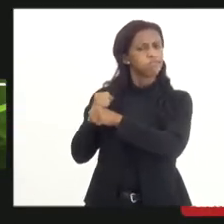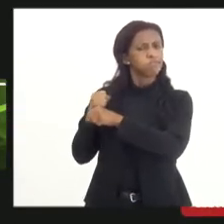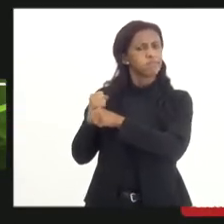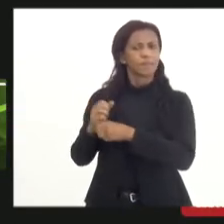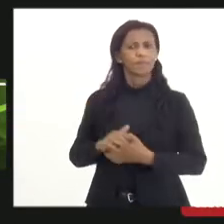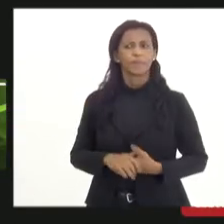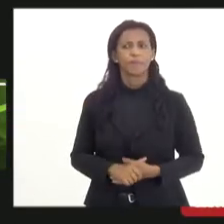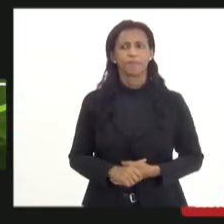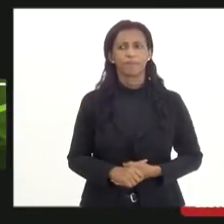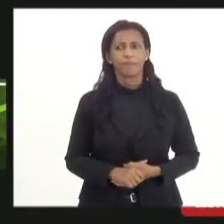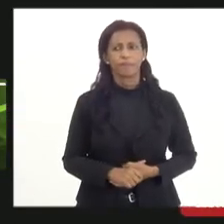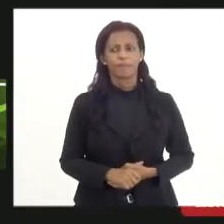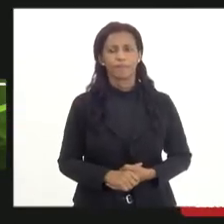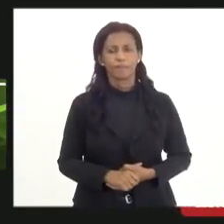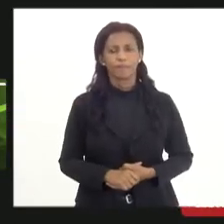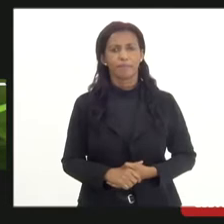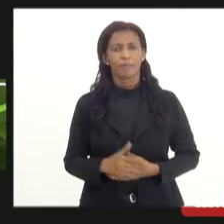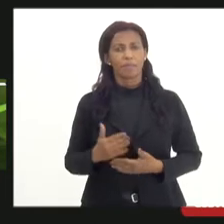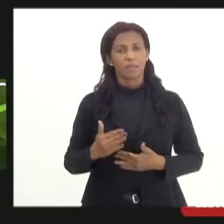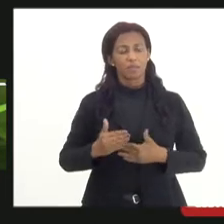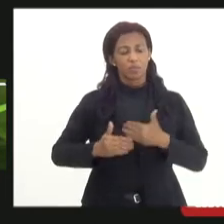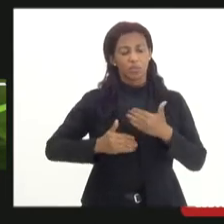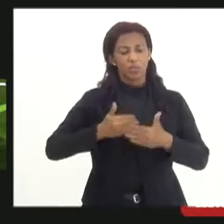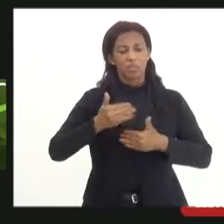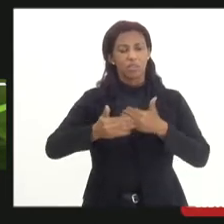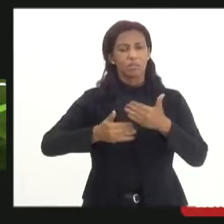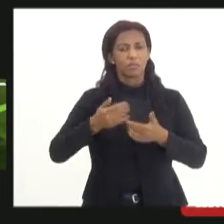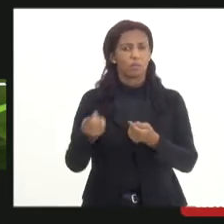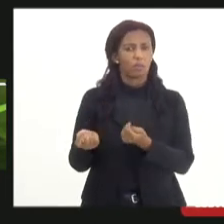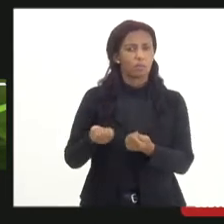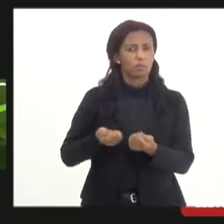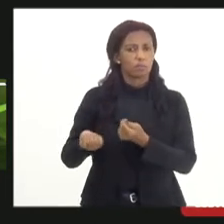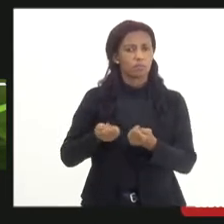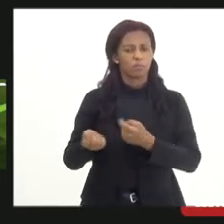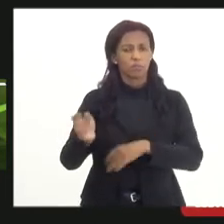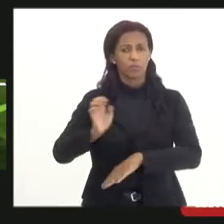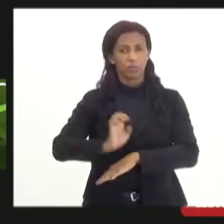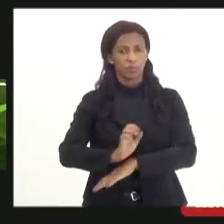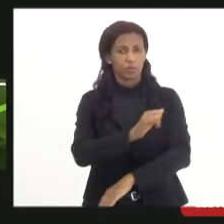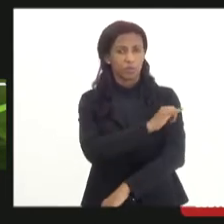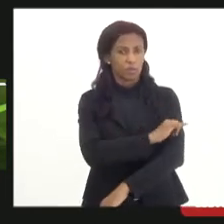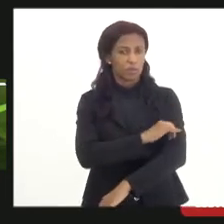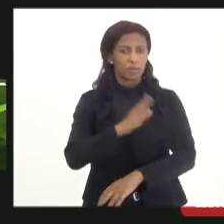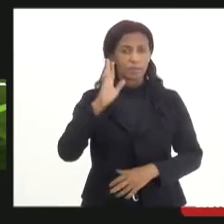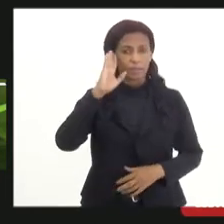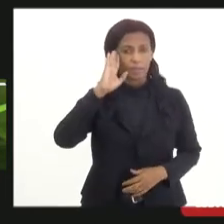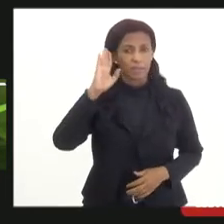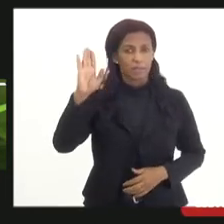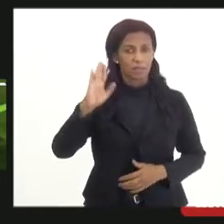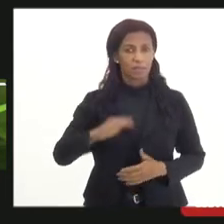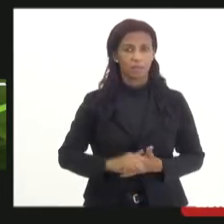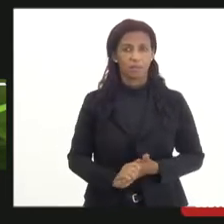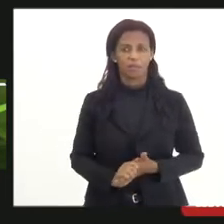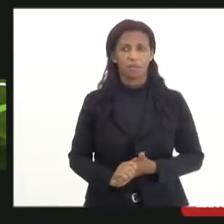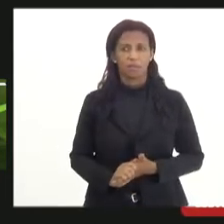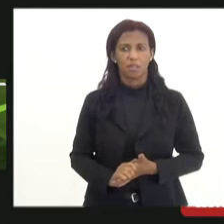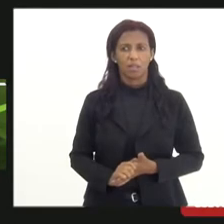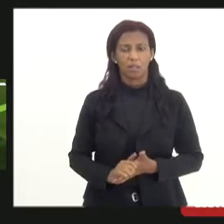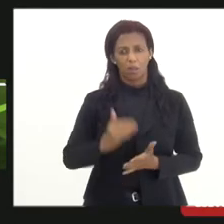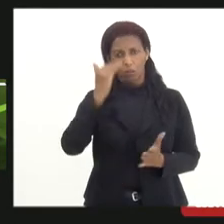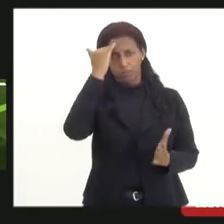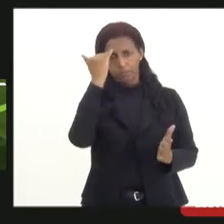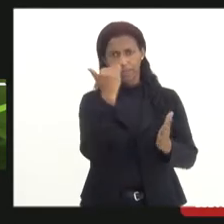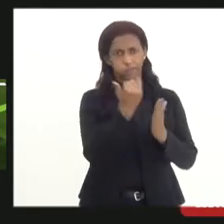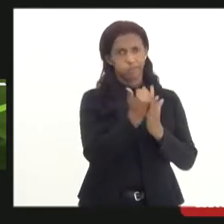anteriores, para o desenvolvimento econômico do Estado do Rio de Janeiro, principalmente na questão do cumprimento da